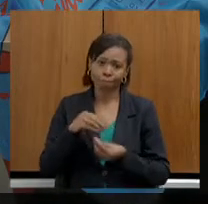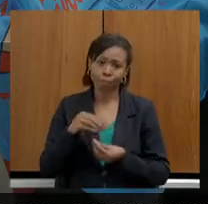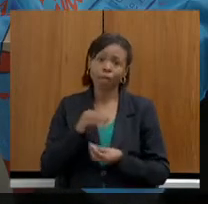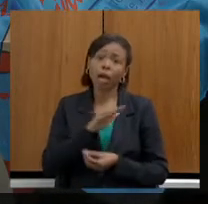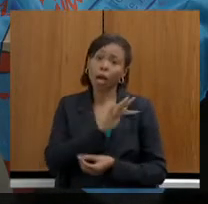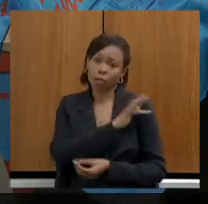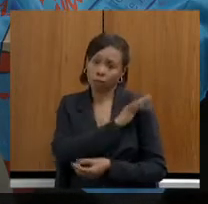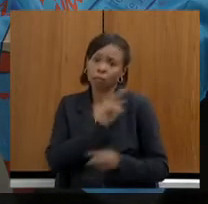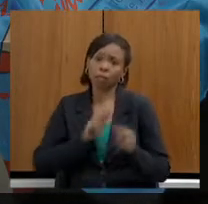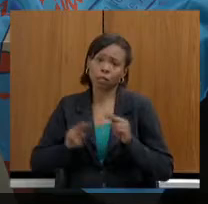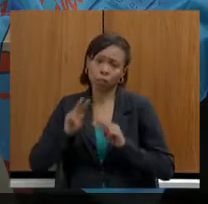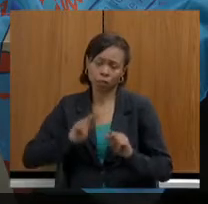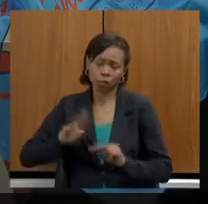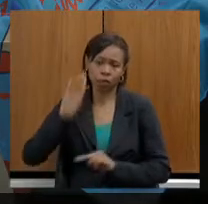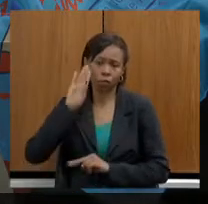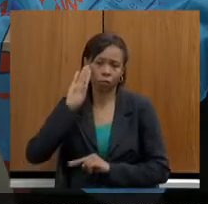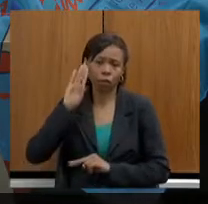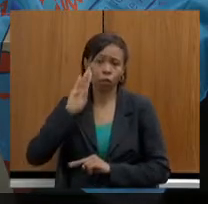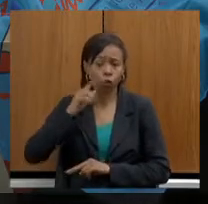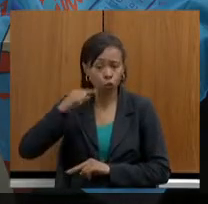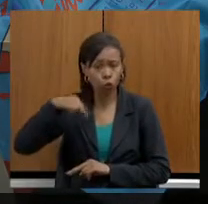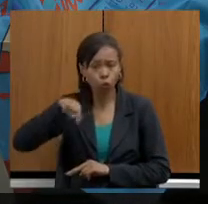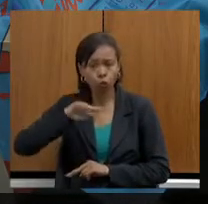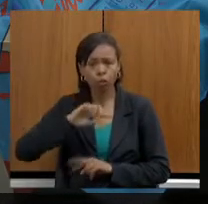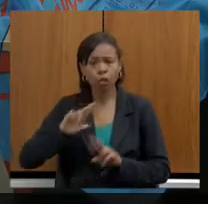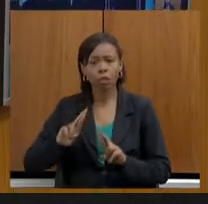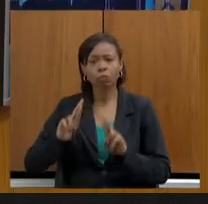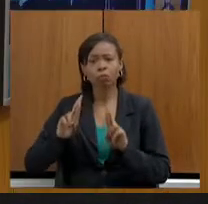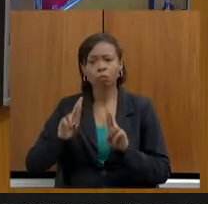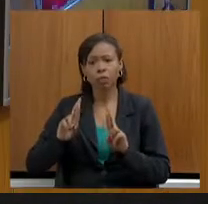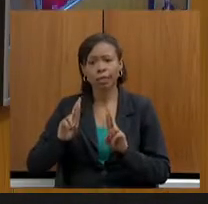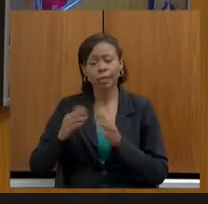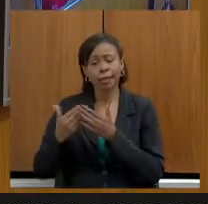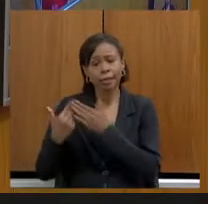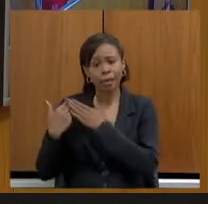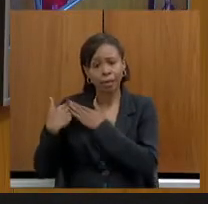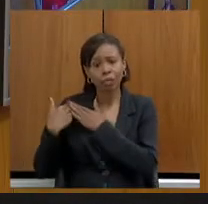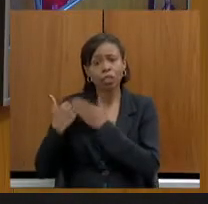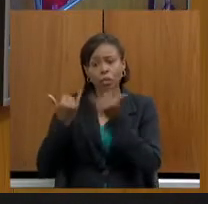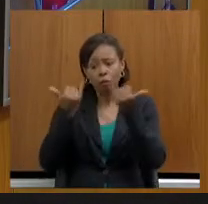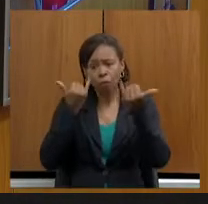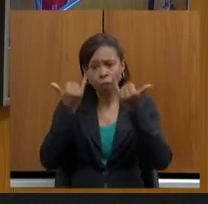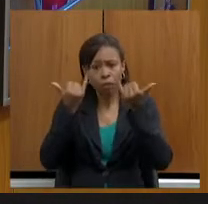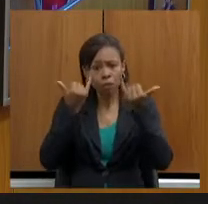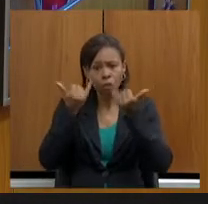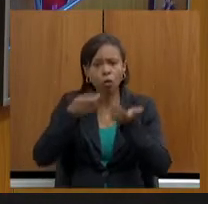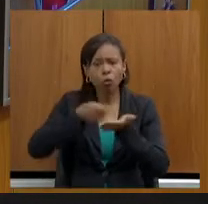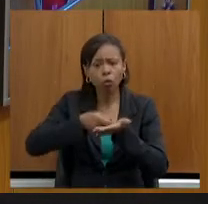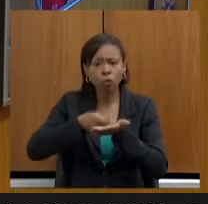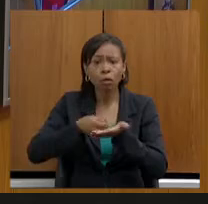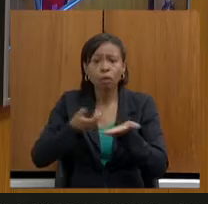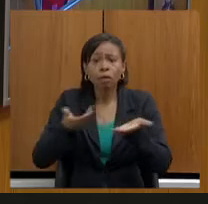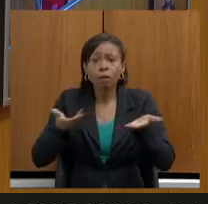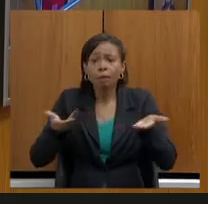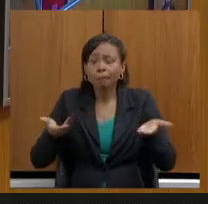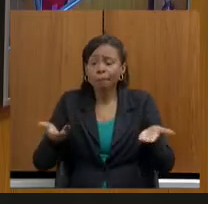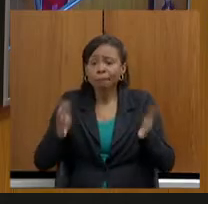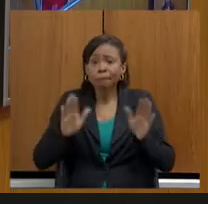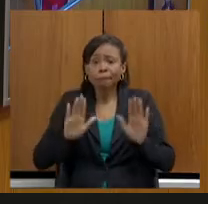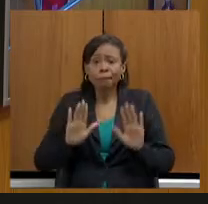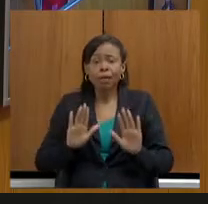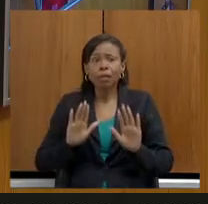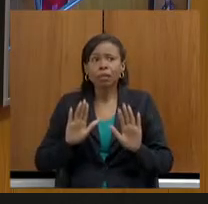ao cobrarmos ao trazermos as informações mas me chamou atenção de como as informações